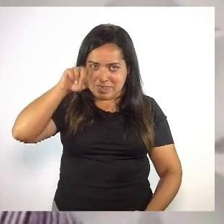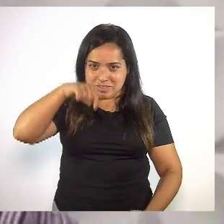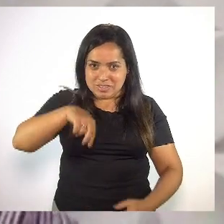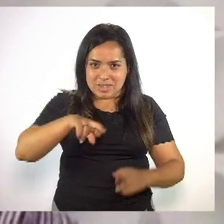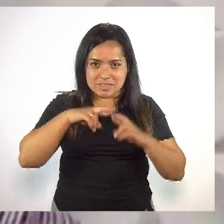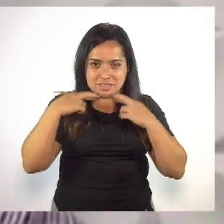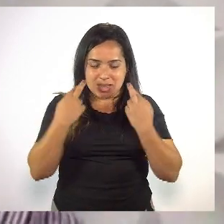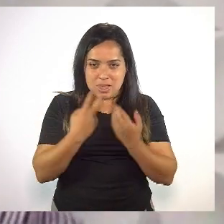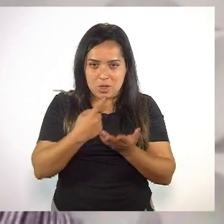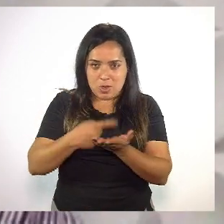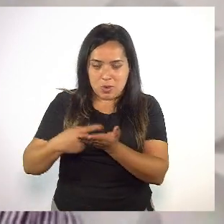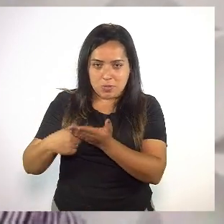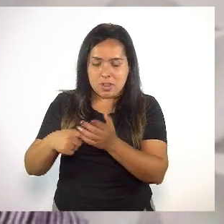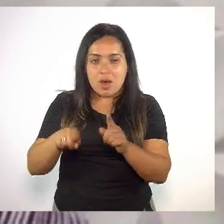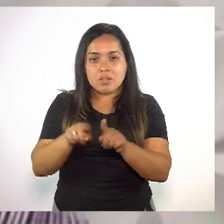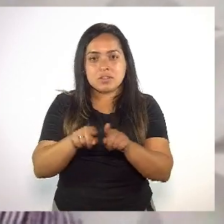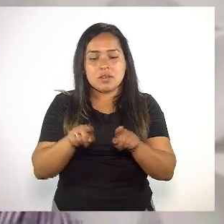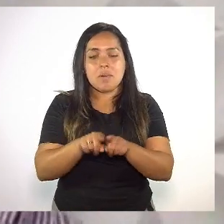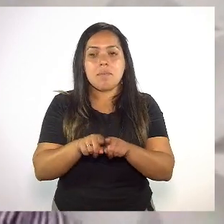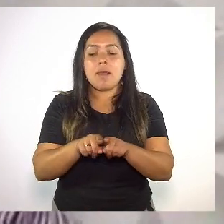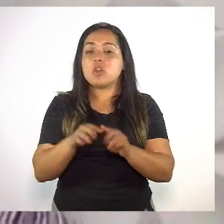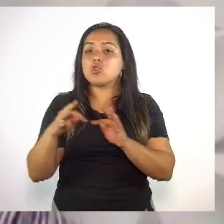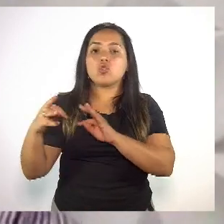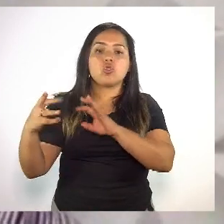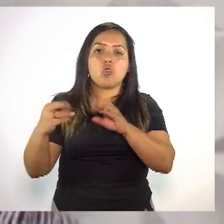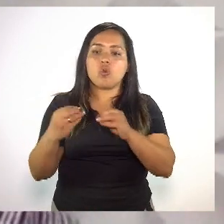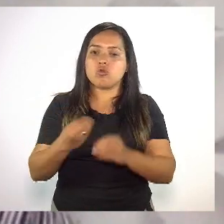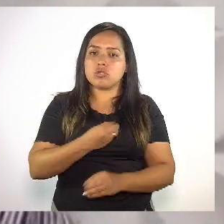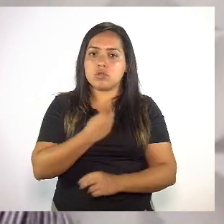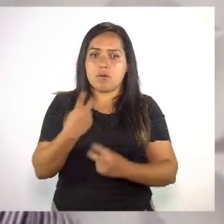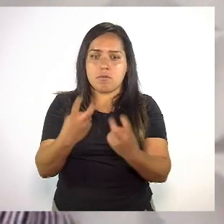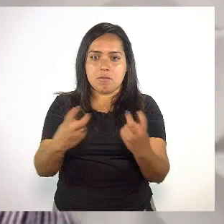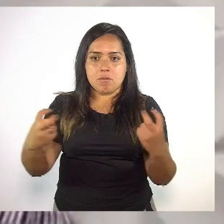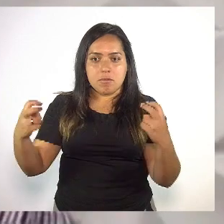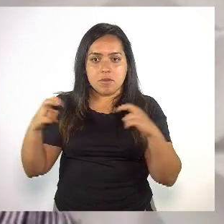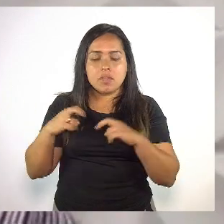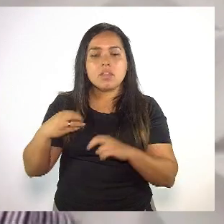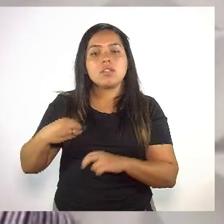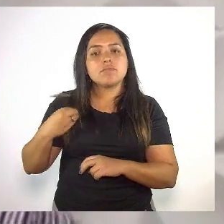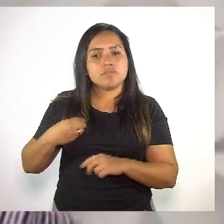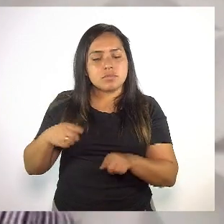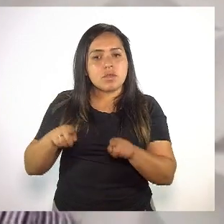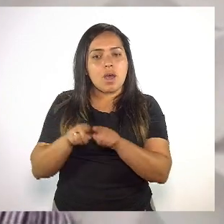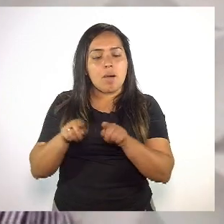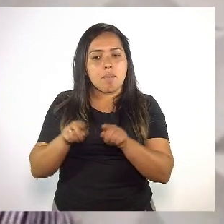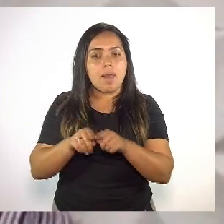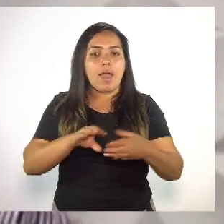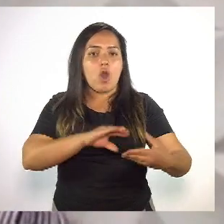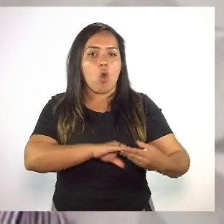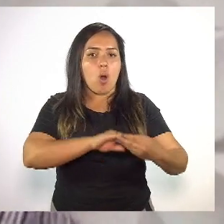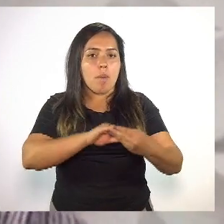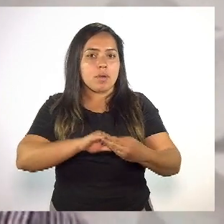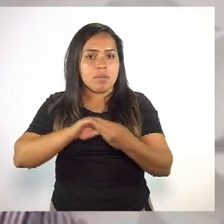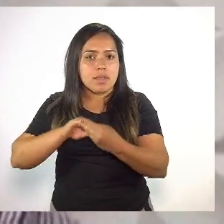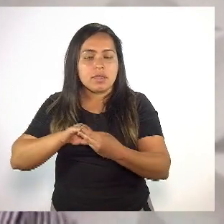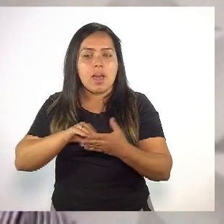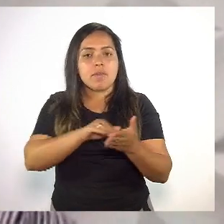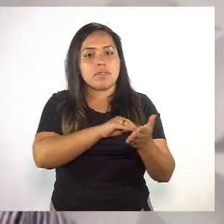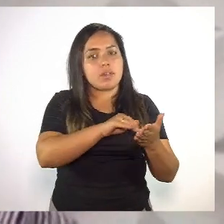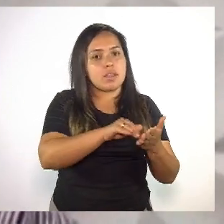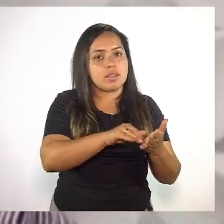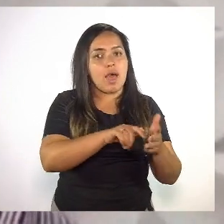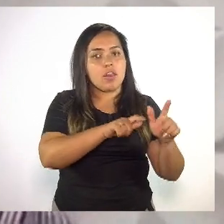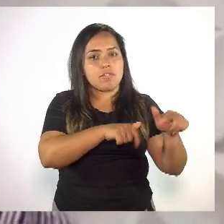nome cumprimentar a todos os parlamentares presentes, cumprimentar aqui as representações da Secretaria de Fazenda,